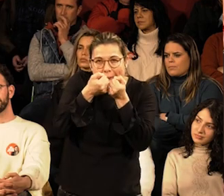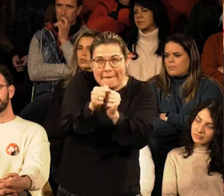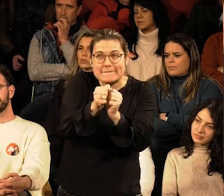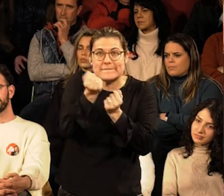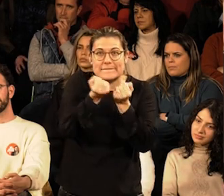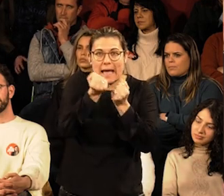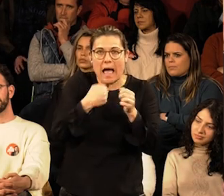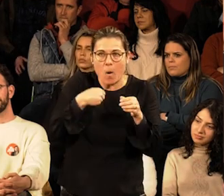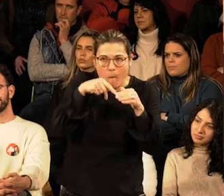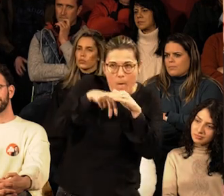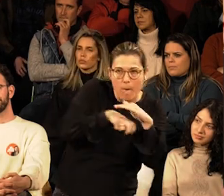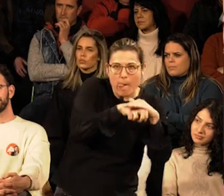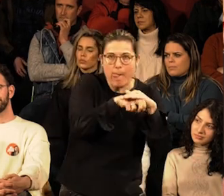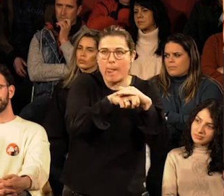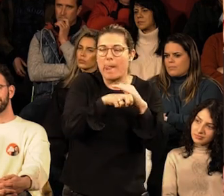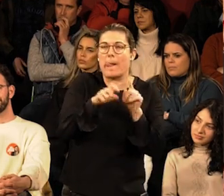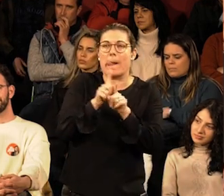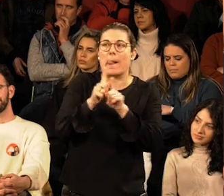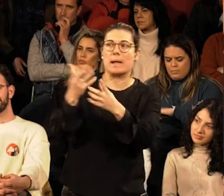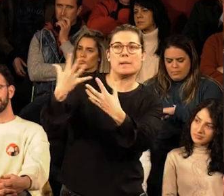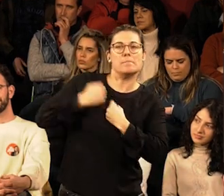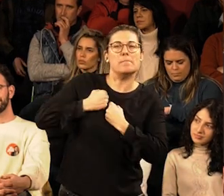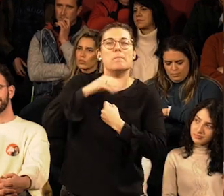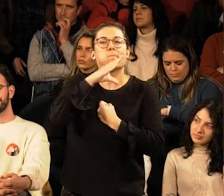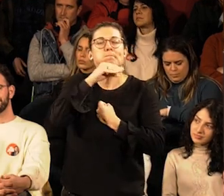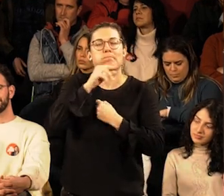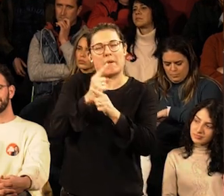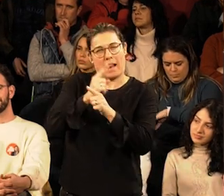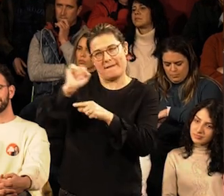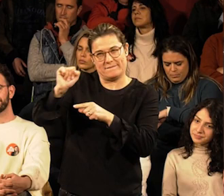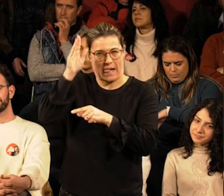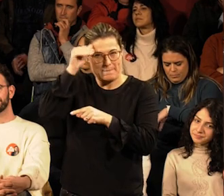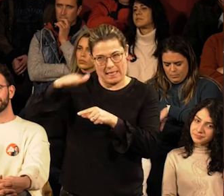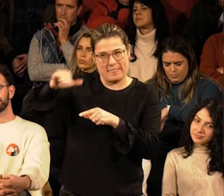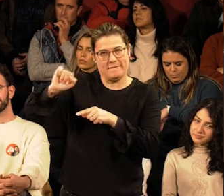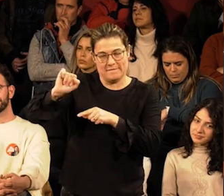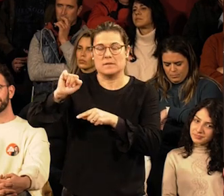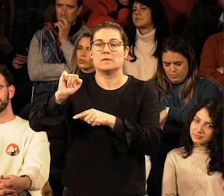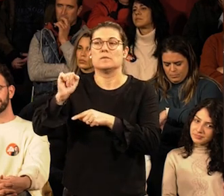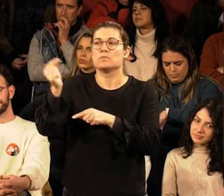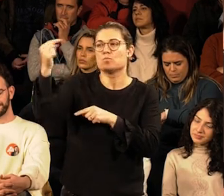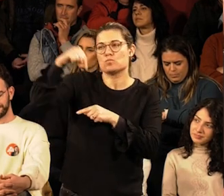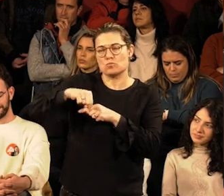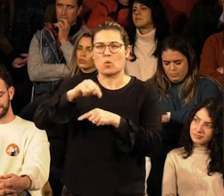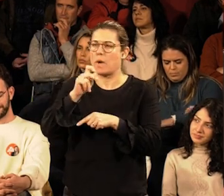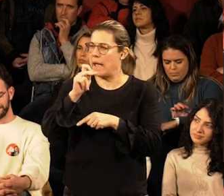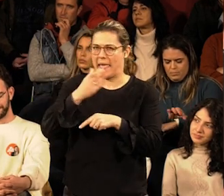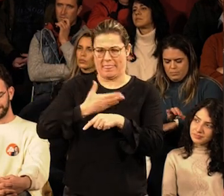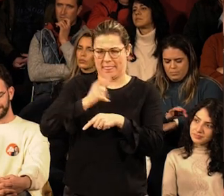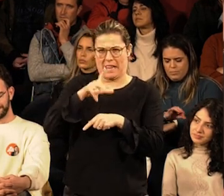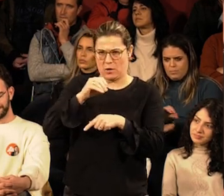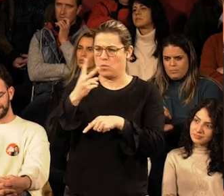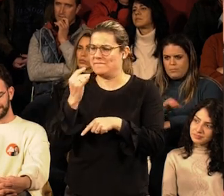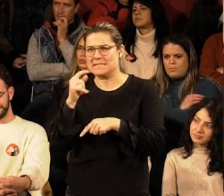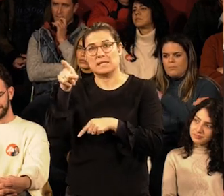ser intercetado pelo cerco policial Almada chegou o Dr Arlindo Vicente candidato